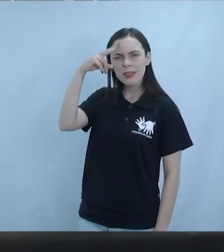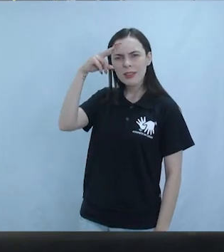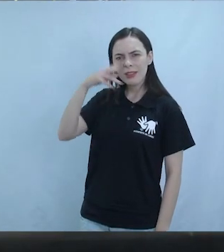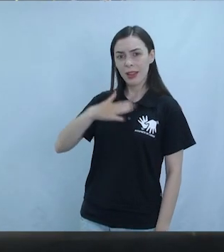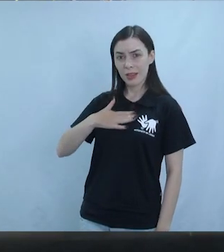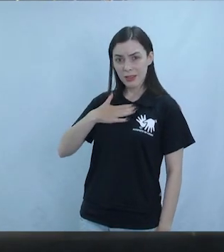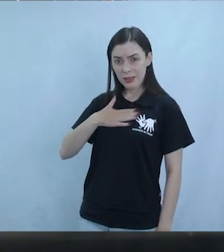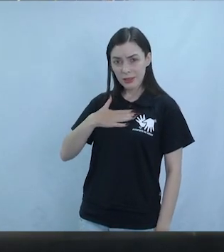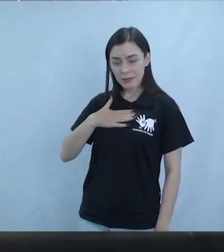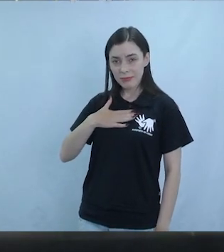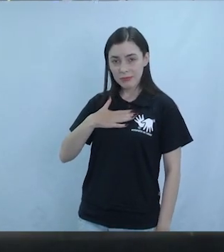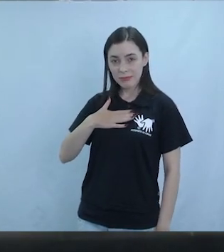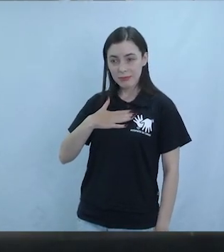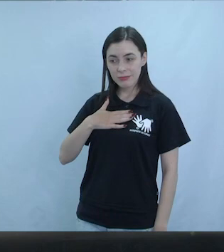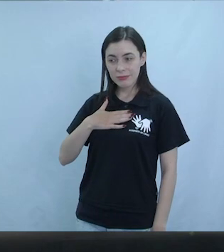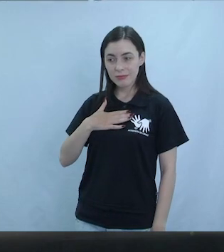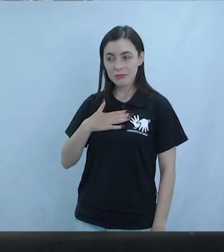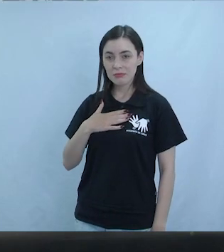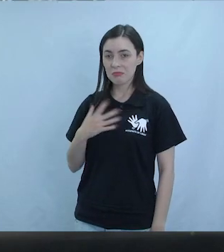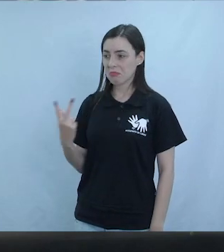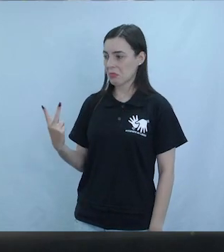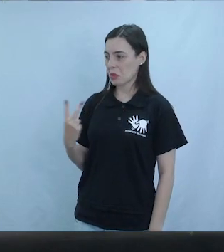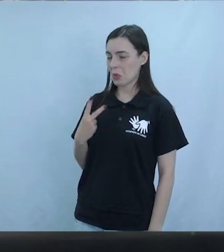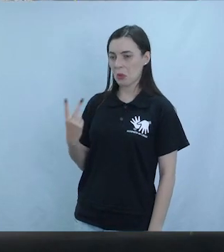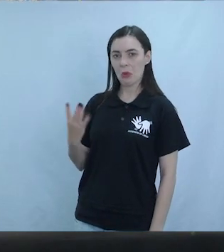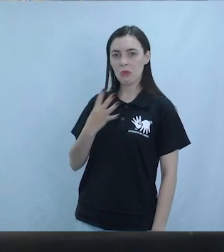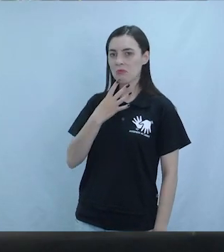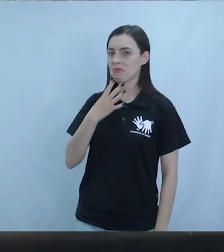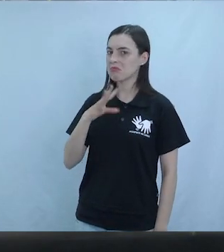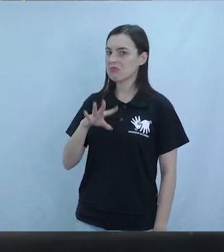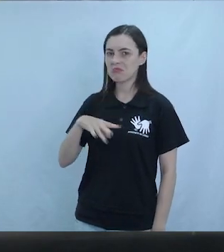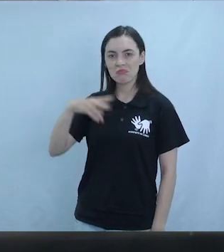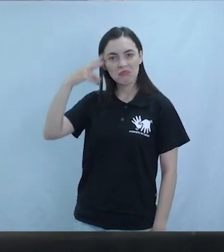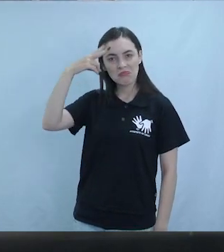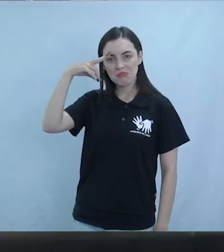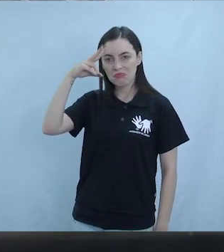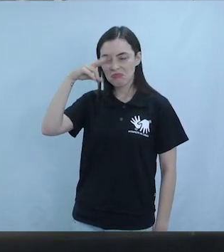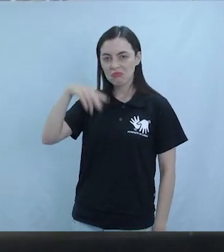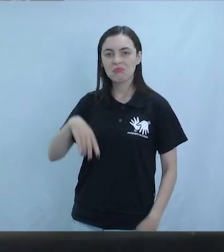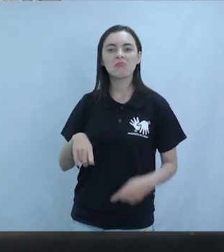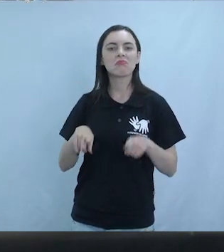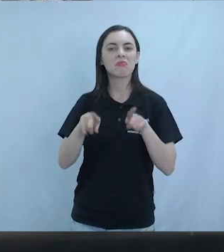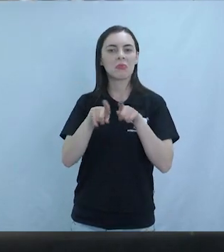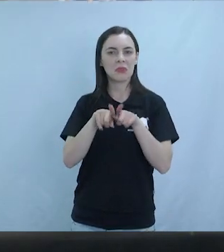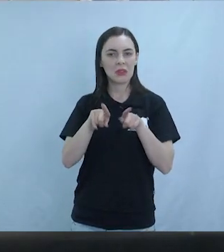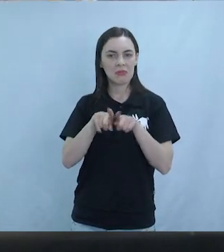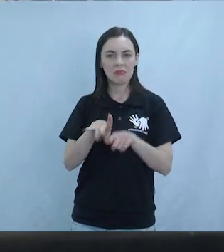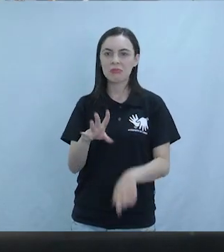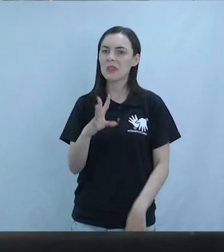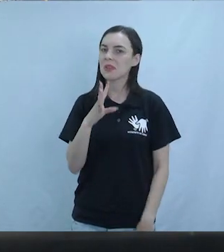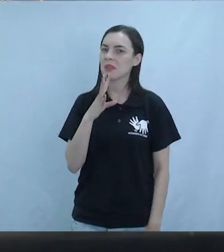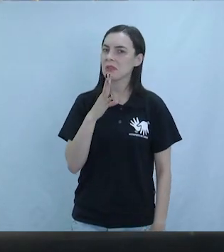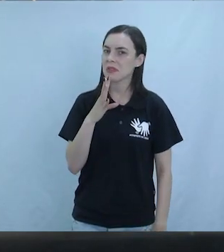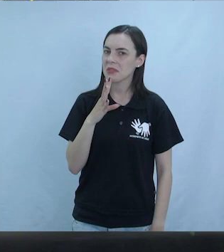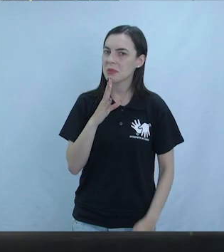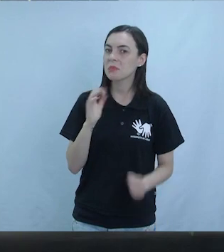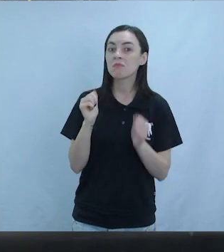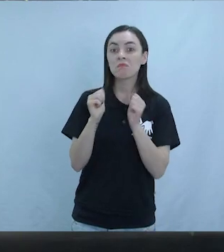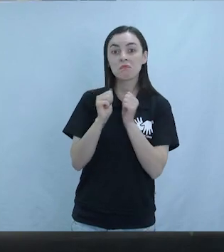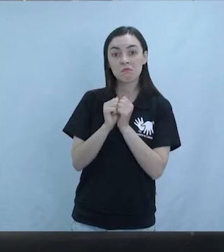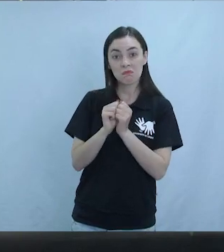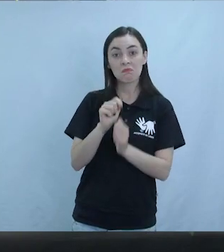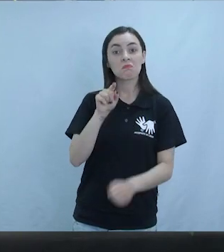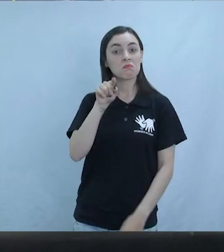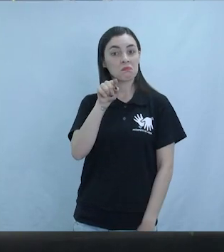da história? Nós não conhecíamos essa história. Então, nós também conhecemos